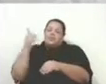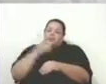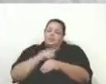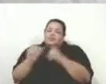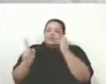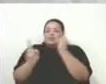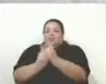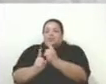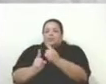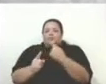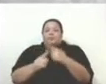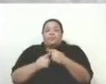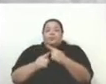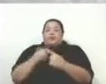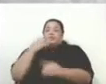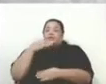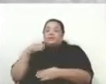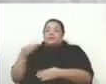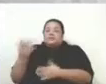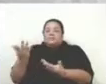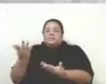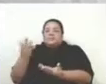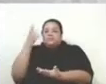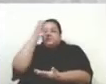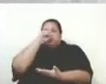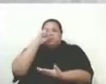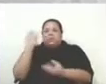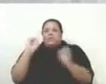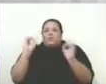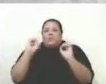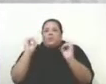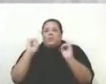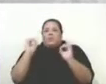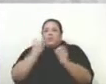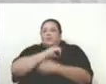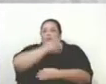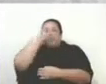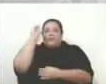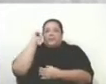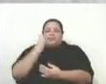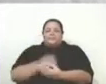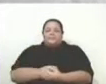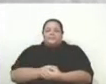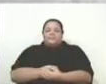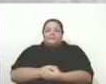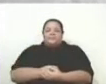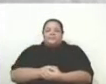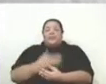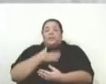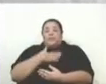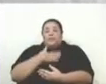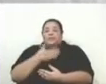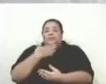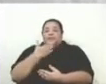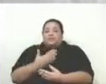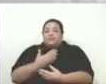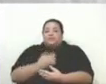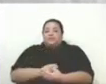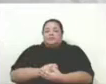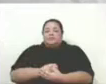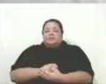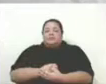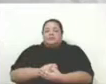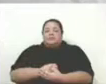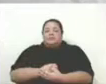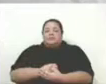por que essa criança está apresentando alguns problemas. Então, fica aqui a minha solicitação, para